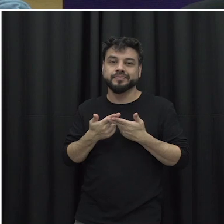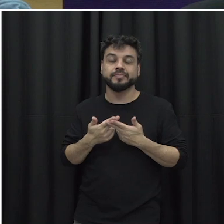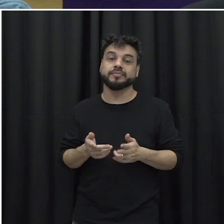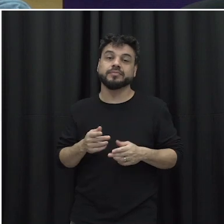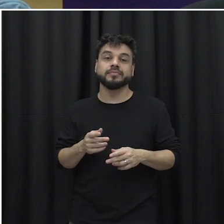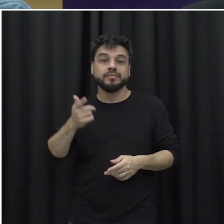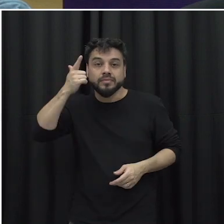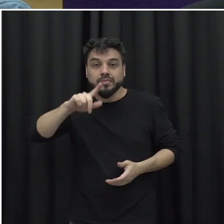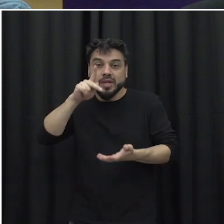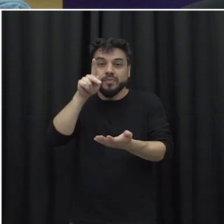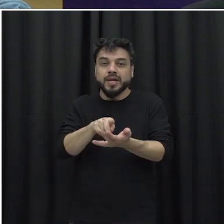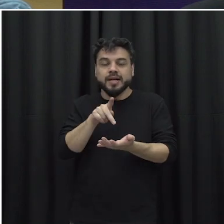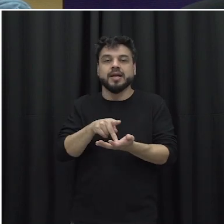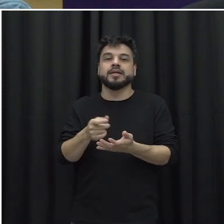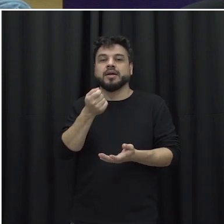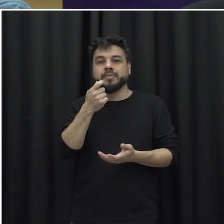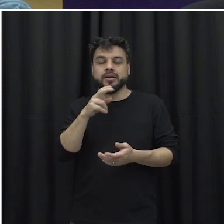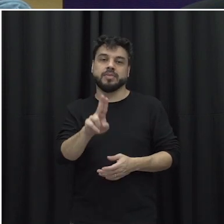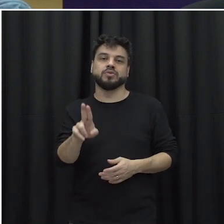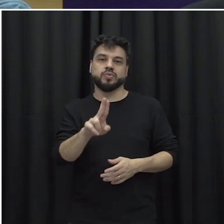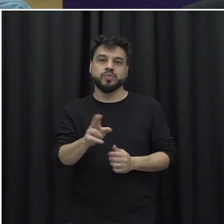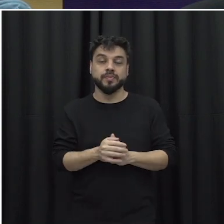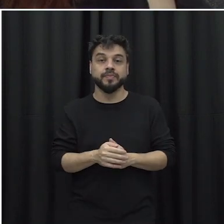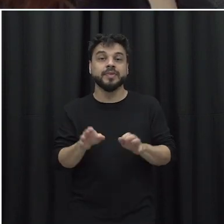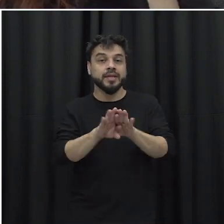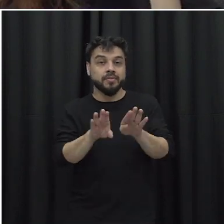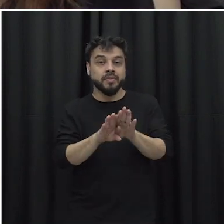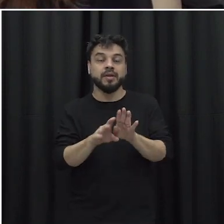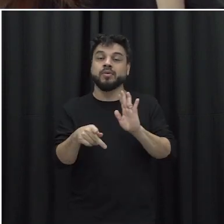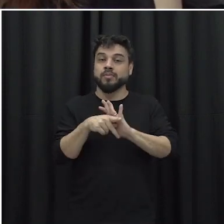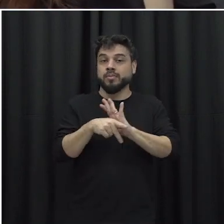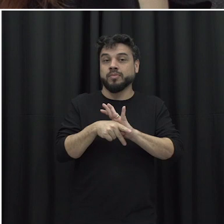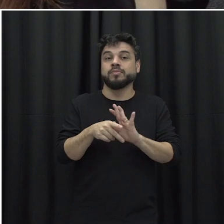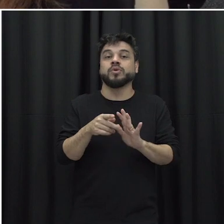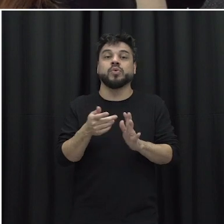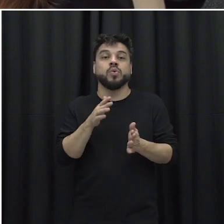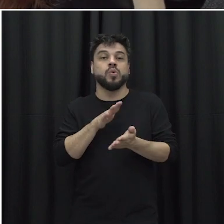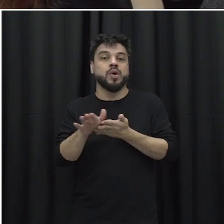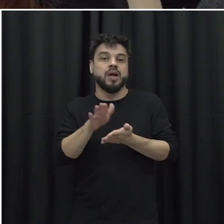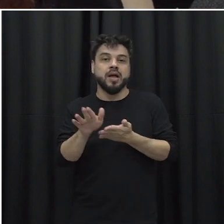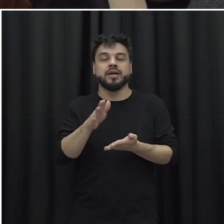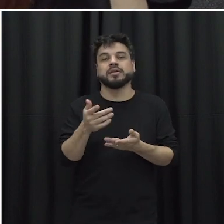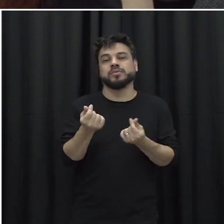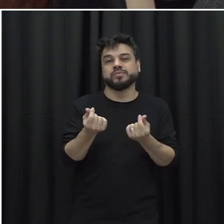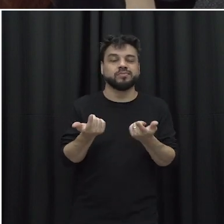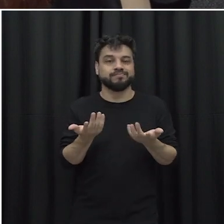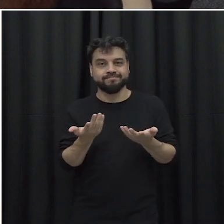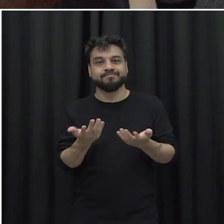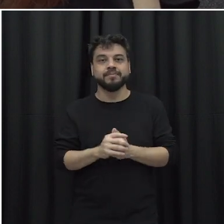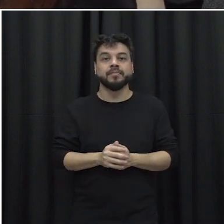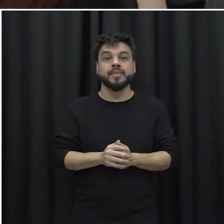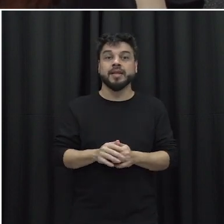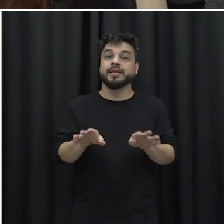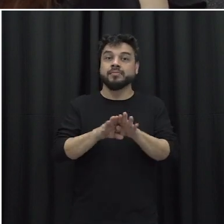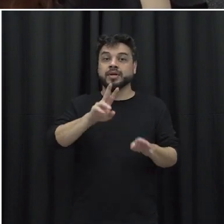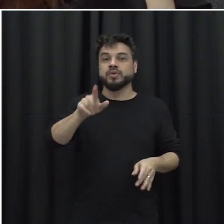paciente consiga, de fato, estar com a medicação para o uso, e também em relação a custos, né? E mais recentemente, em 2017,